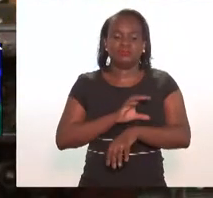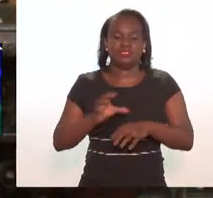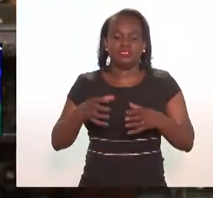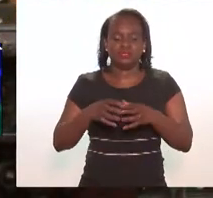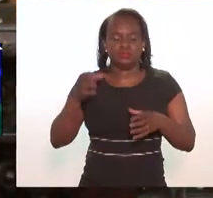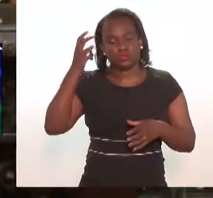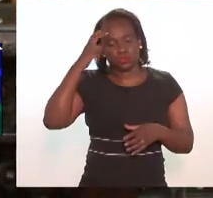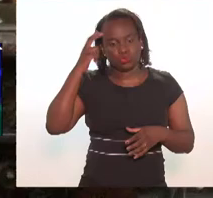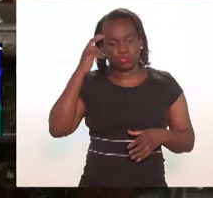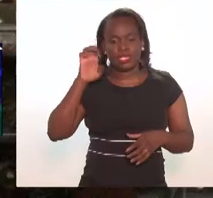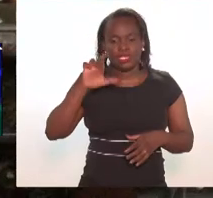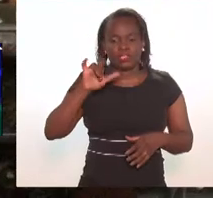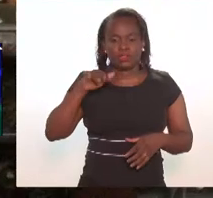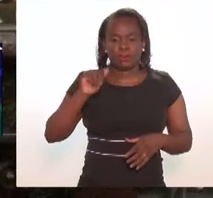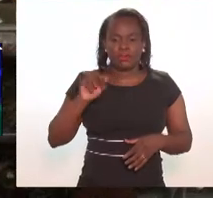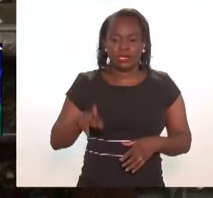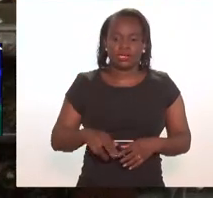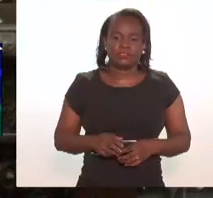deputado Eli Omar.